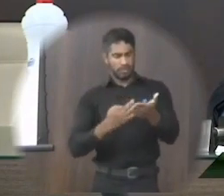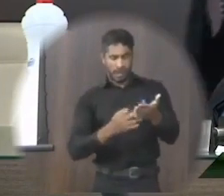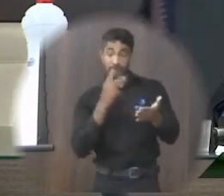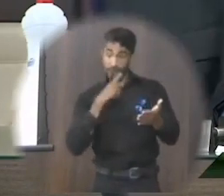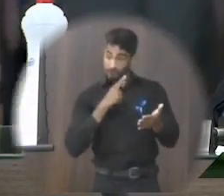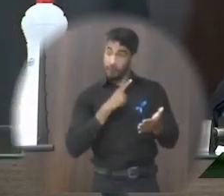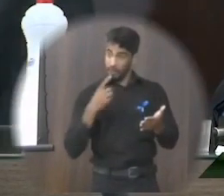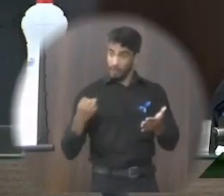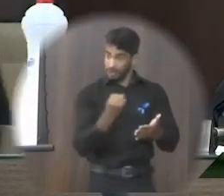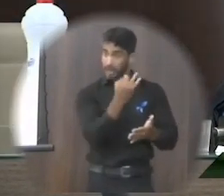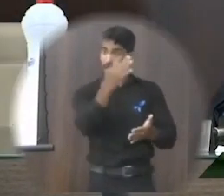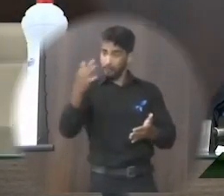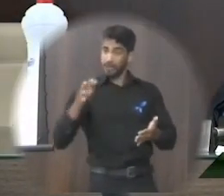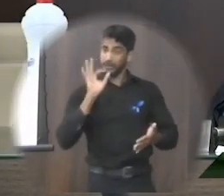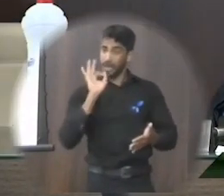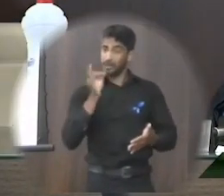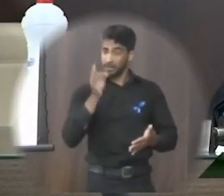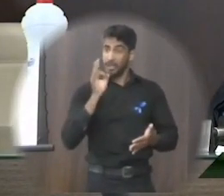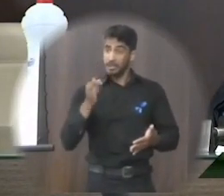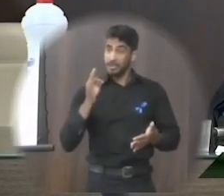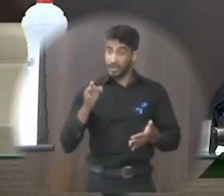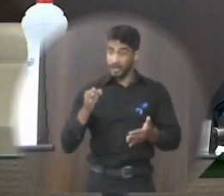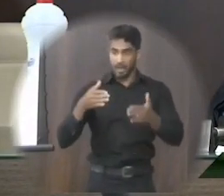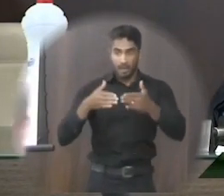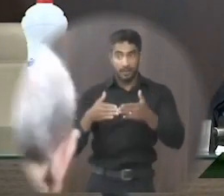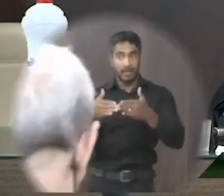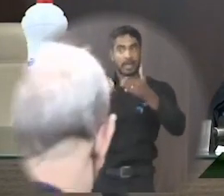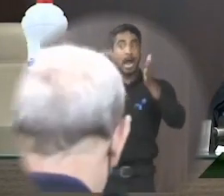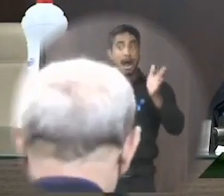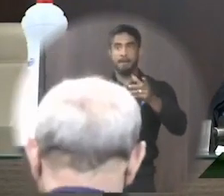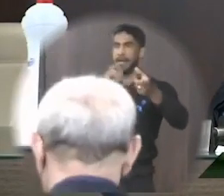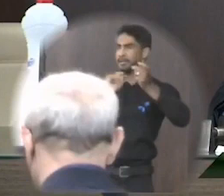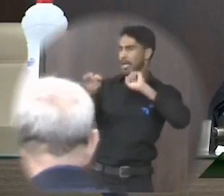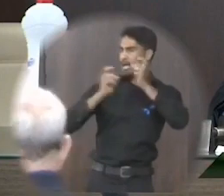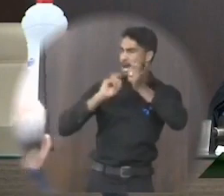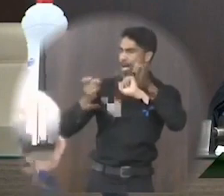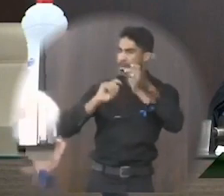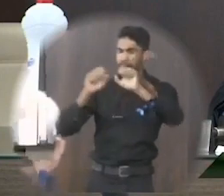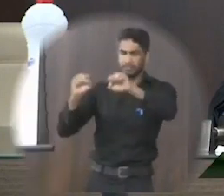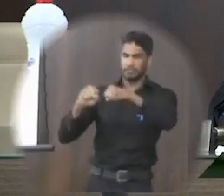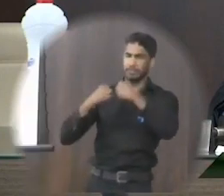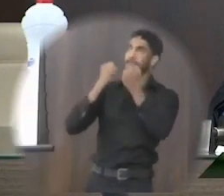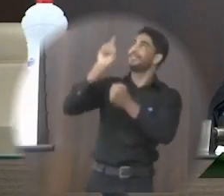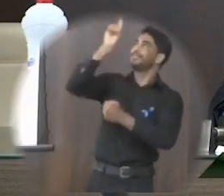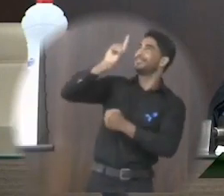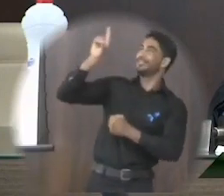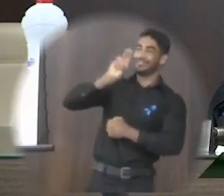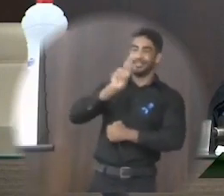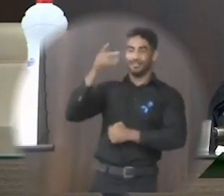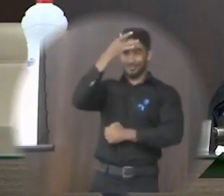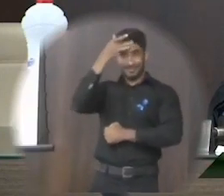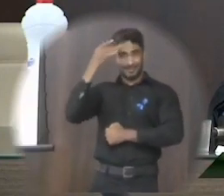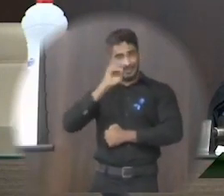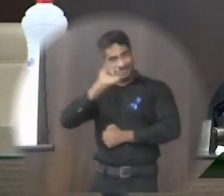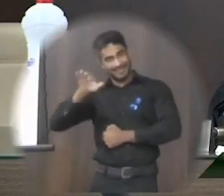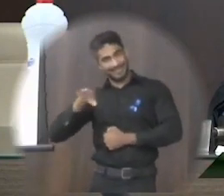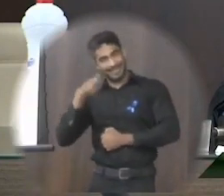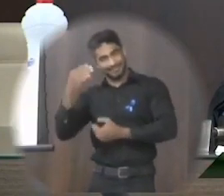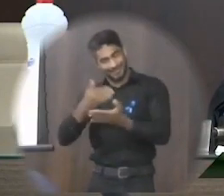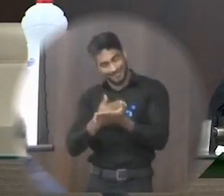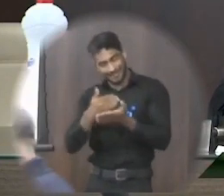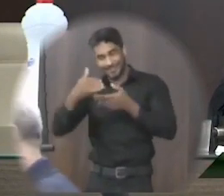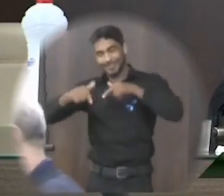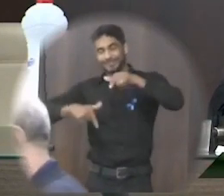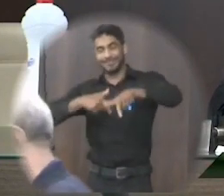comparecimento registrava existência de número regimental. Declarou aberta a reunião, sob a proteção de Deus e em nome do povo janaubense, iniciou